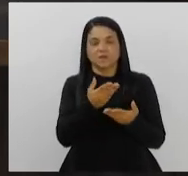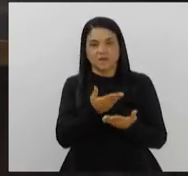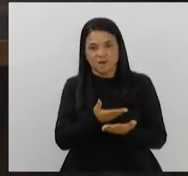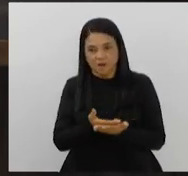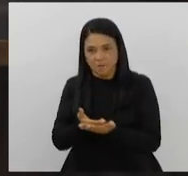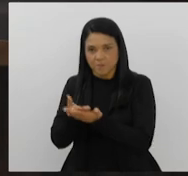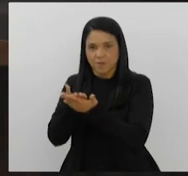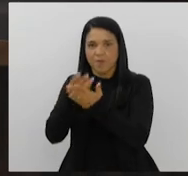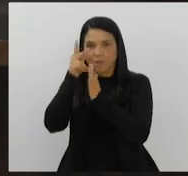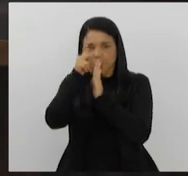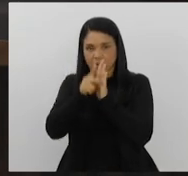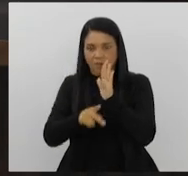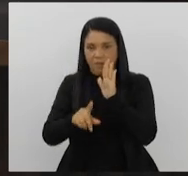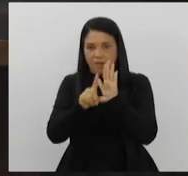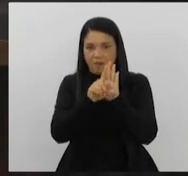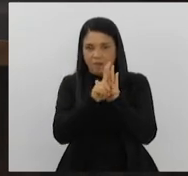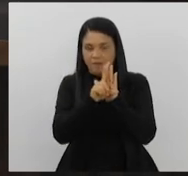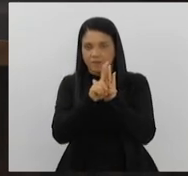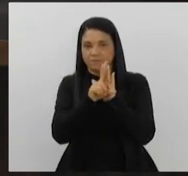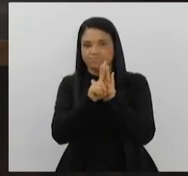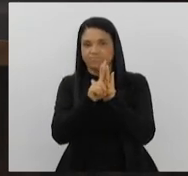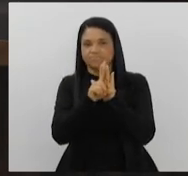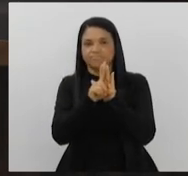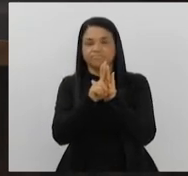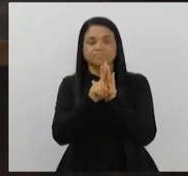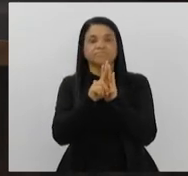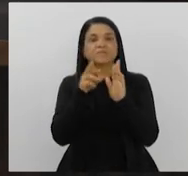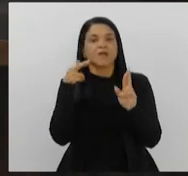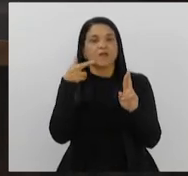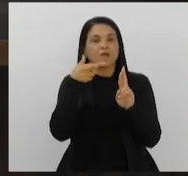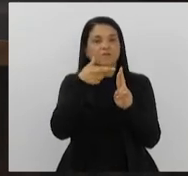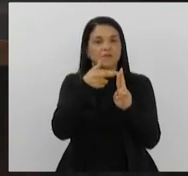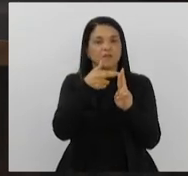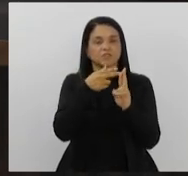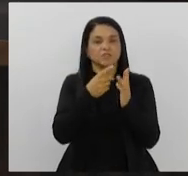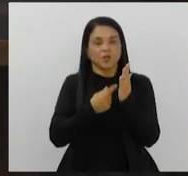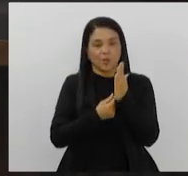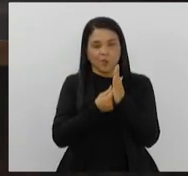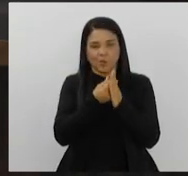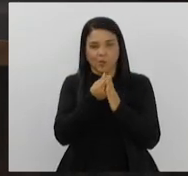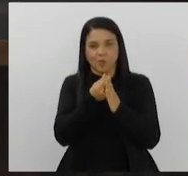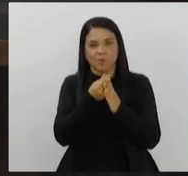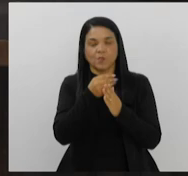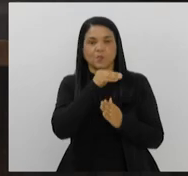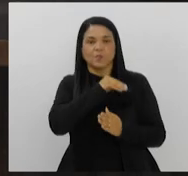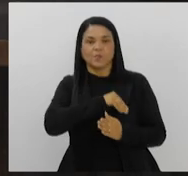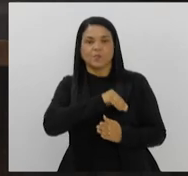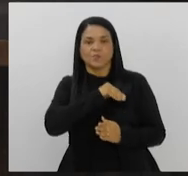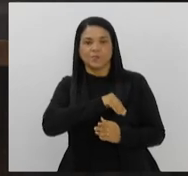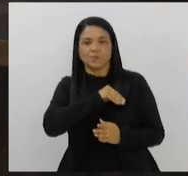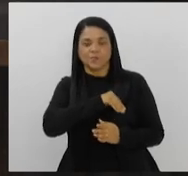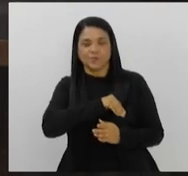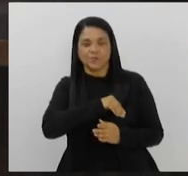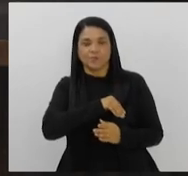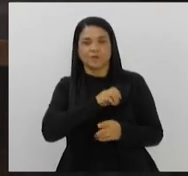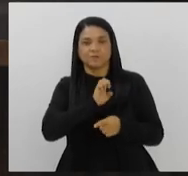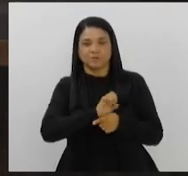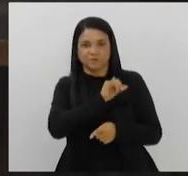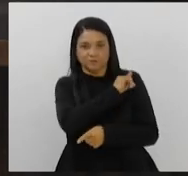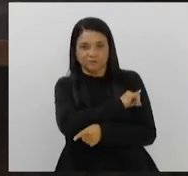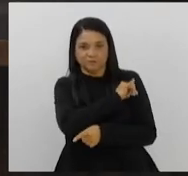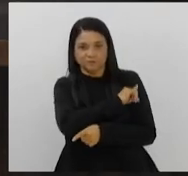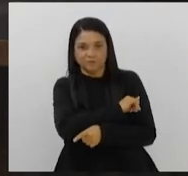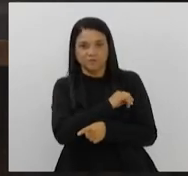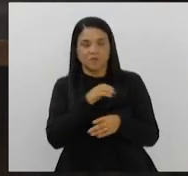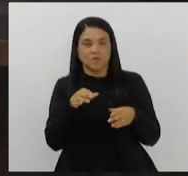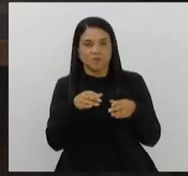o projeto de lei relativo à correção monetária do piso salarial do Estado do Rio de Janeiro. Parecer da